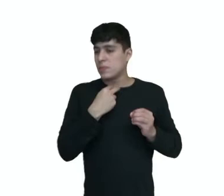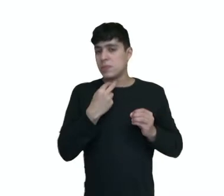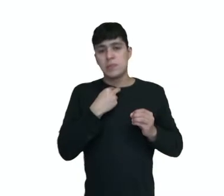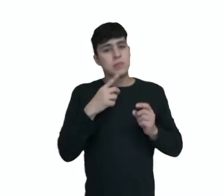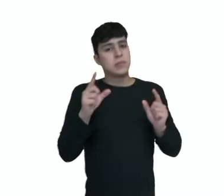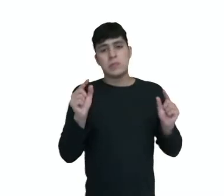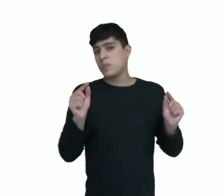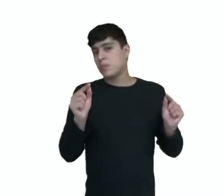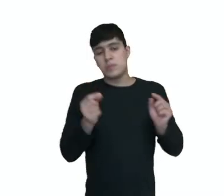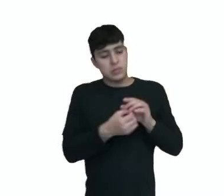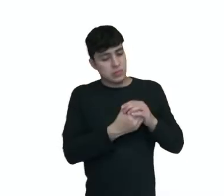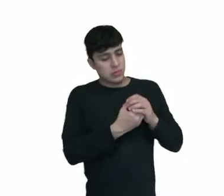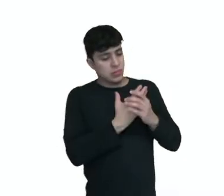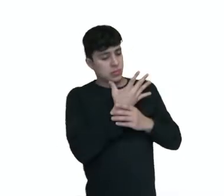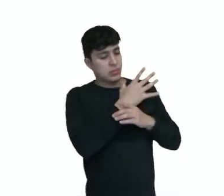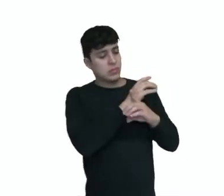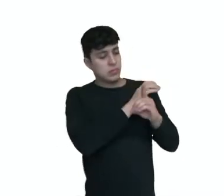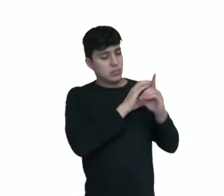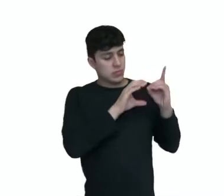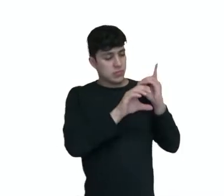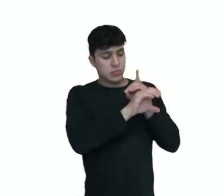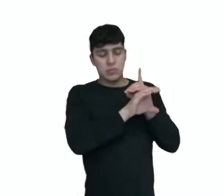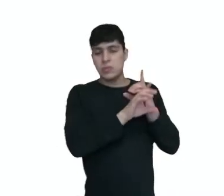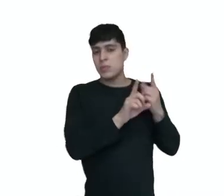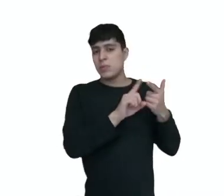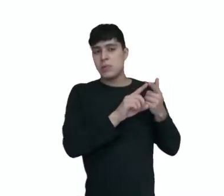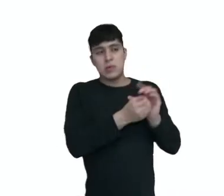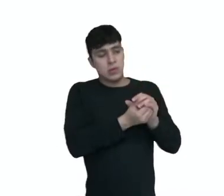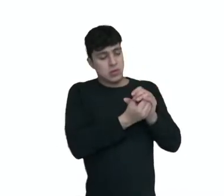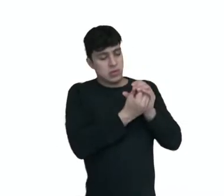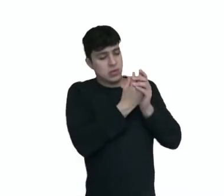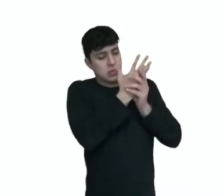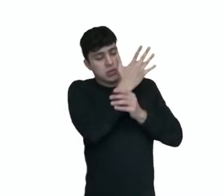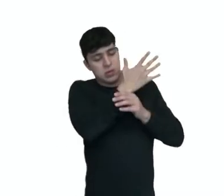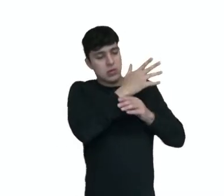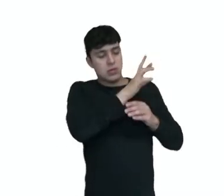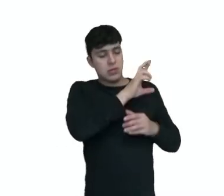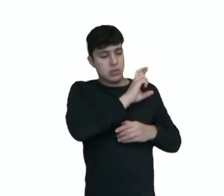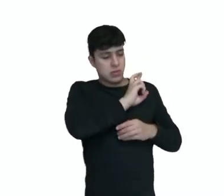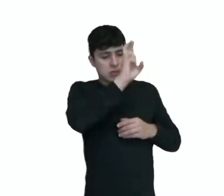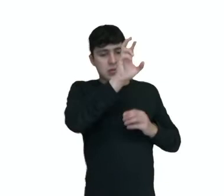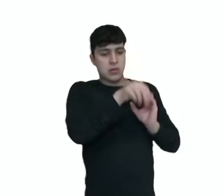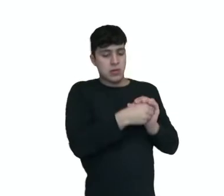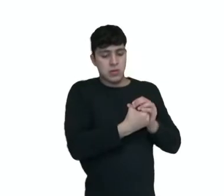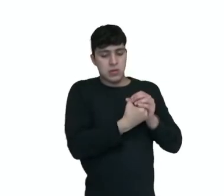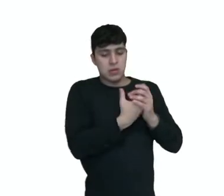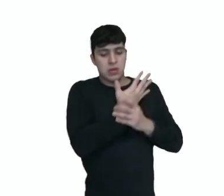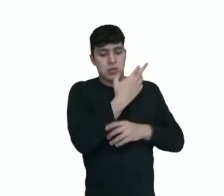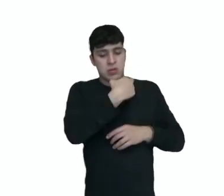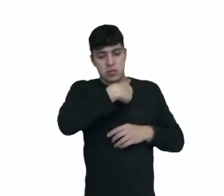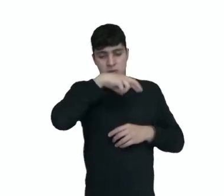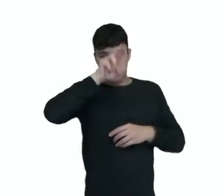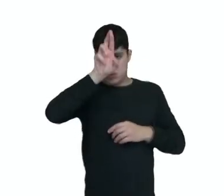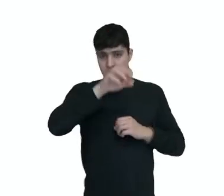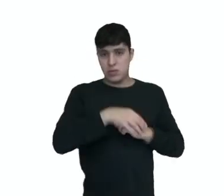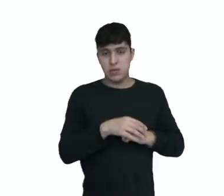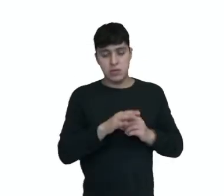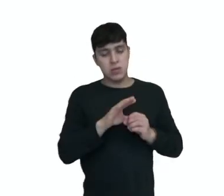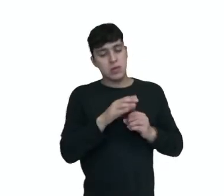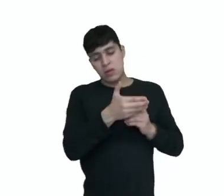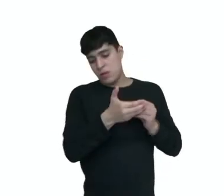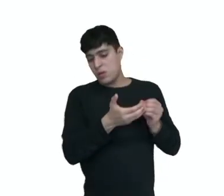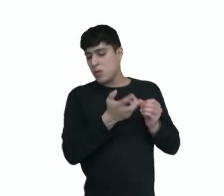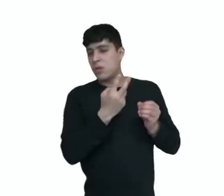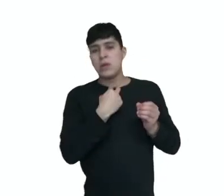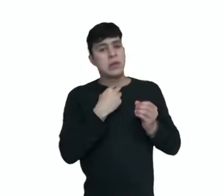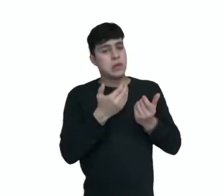estabelecer cultos, não pode criar, né, o Estado não pode criar cultos religiosos ou igrejas. O Estado também não pode fazer